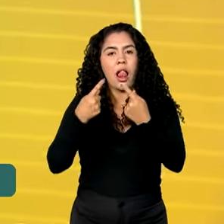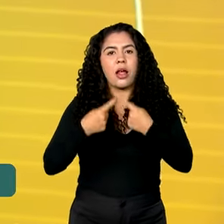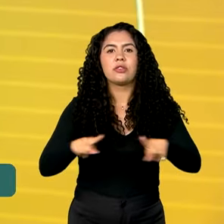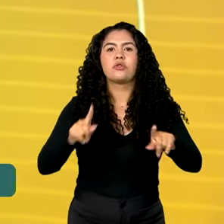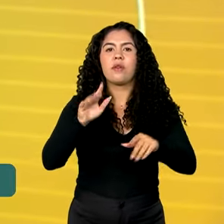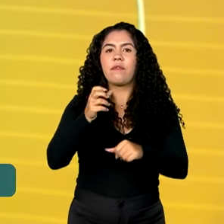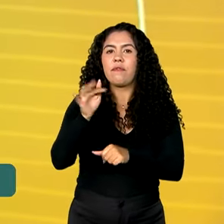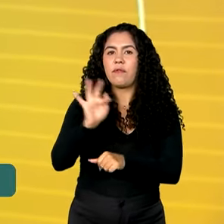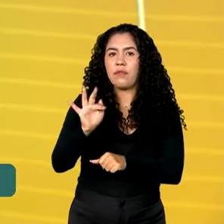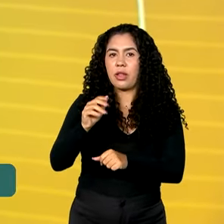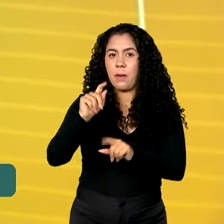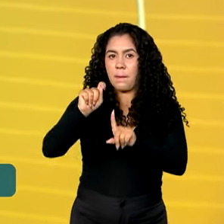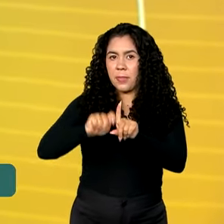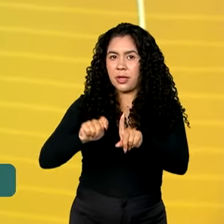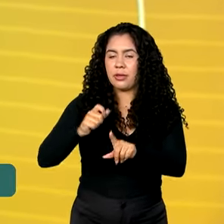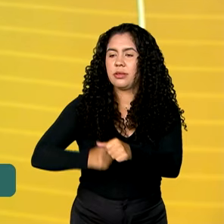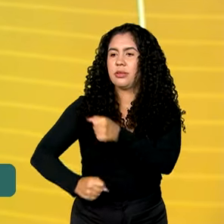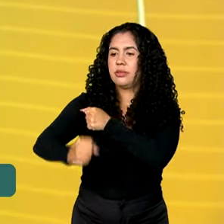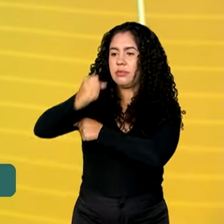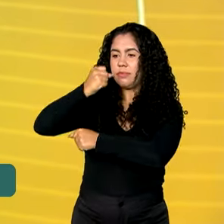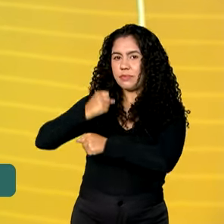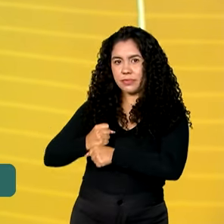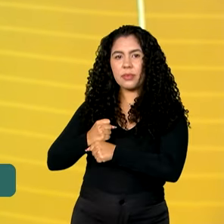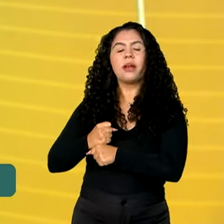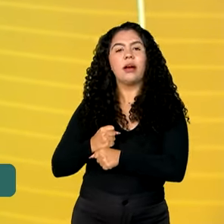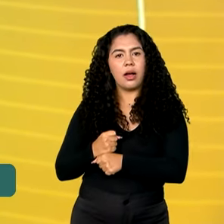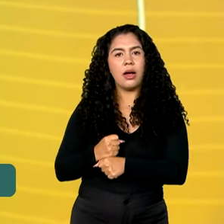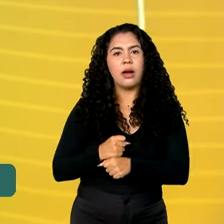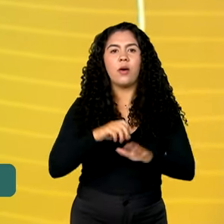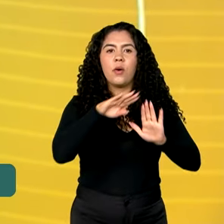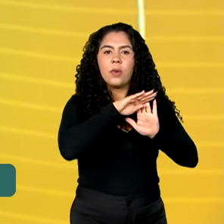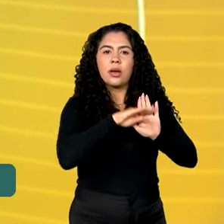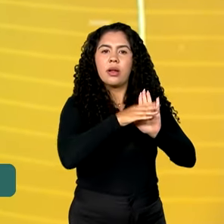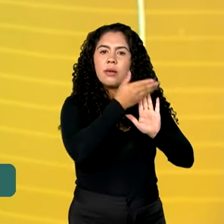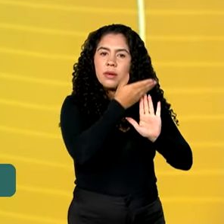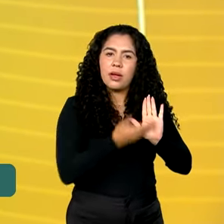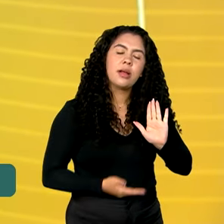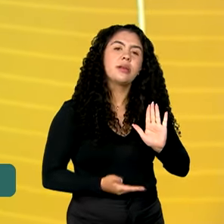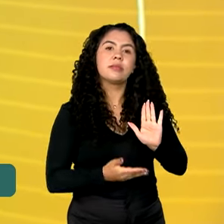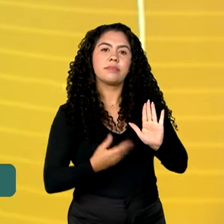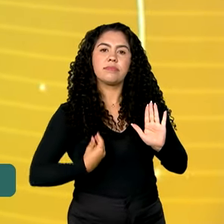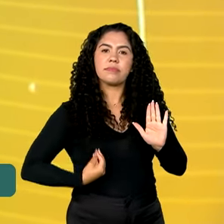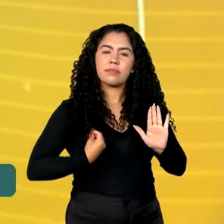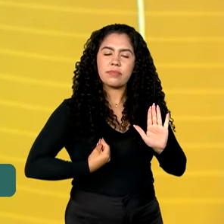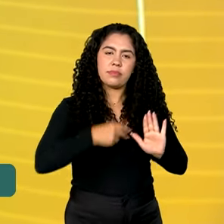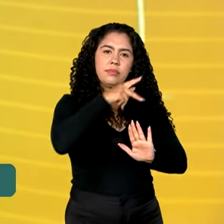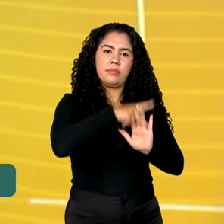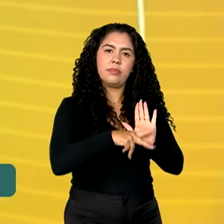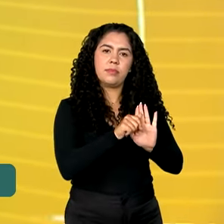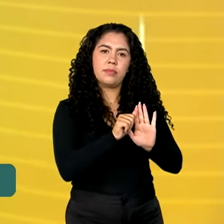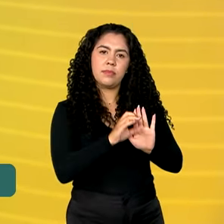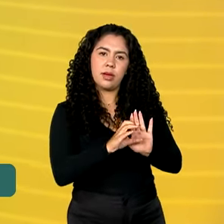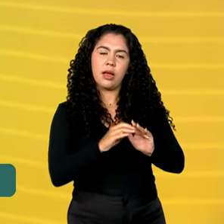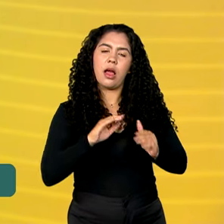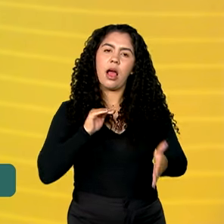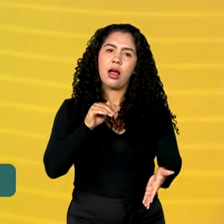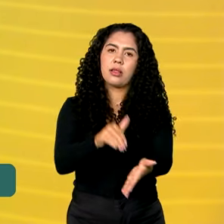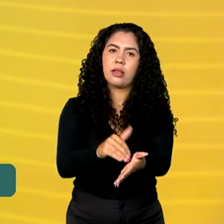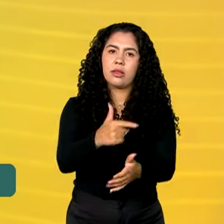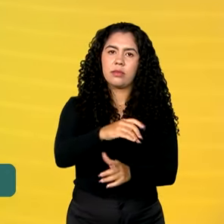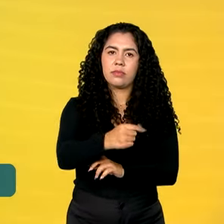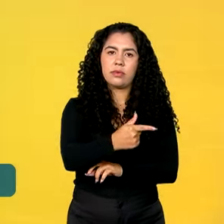ano passado, o Minha Casa Minha Vida está no novo PAC. Até o fim de 2026, o programa contará